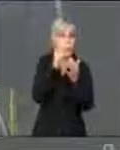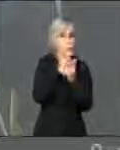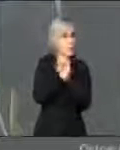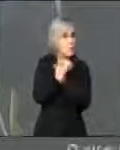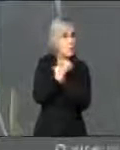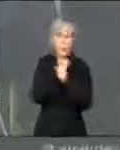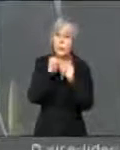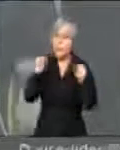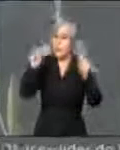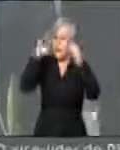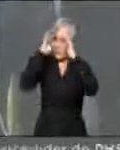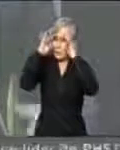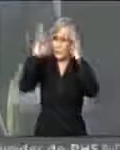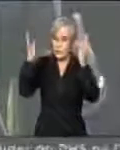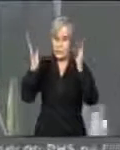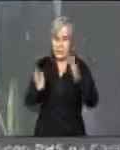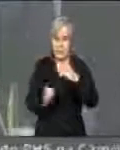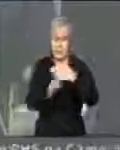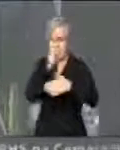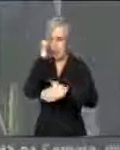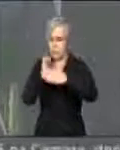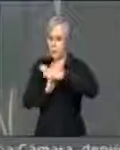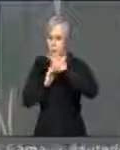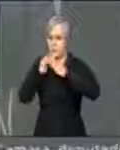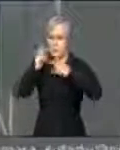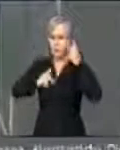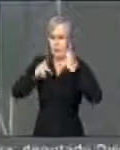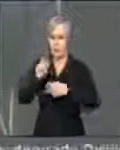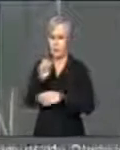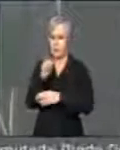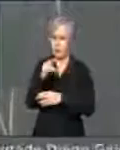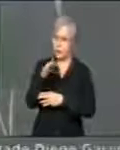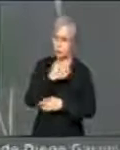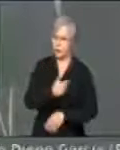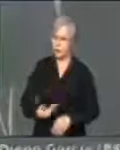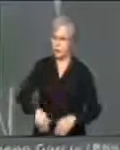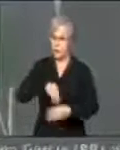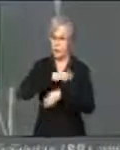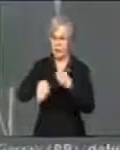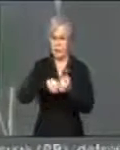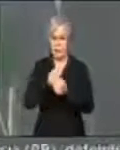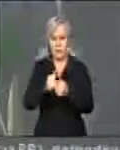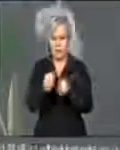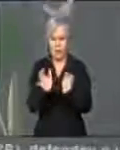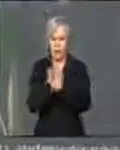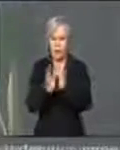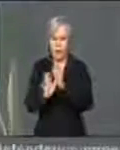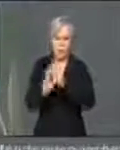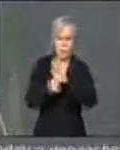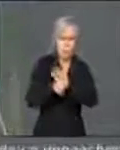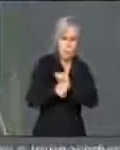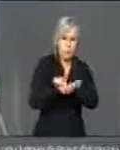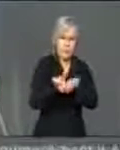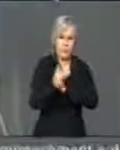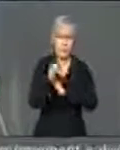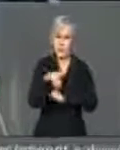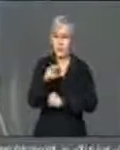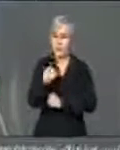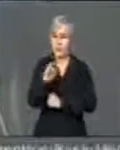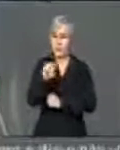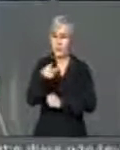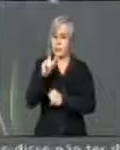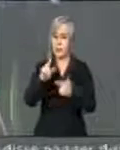da população. Empresários, políticos, agentes públicos estão envolvidos no esquema que, além de imoral